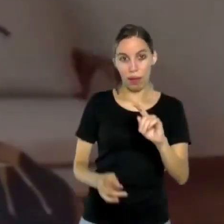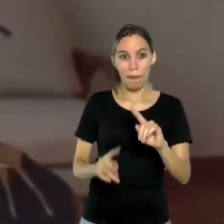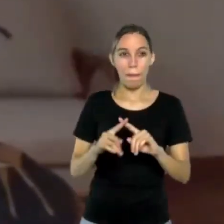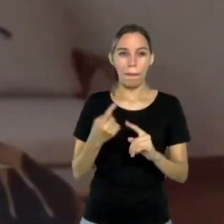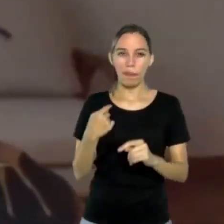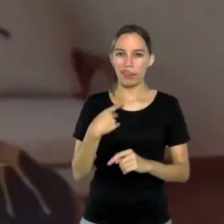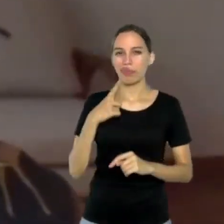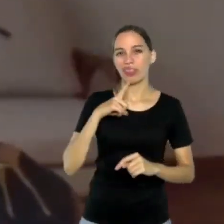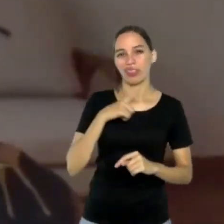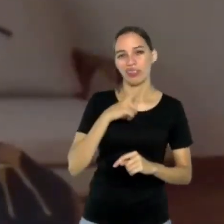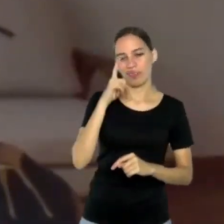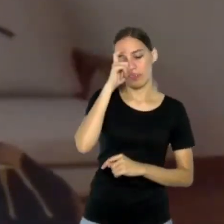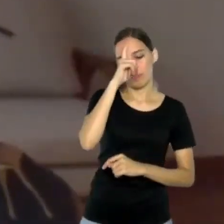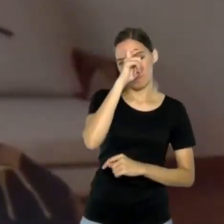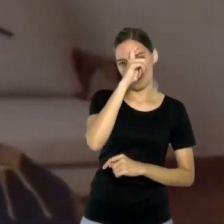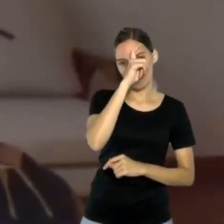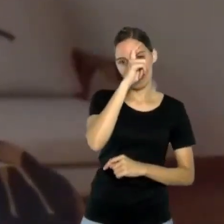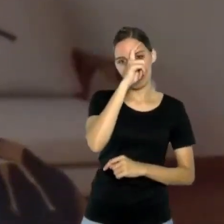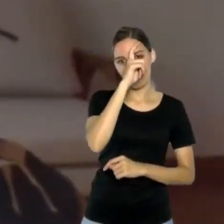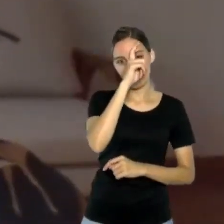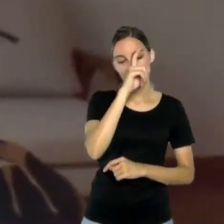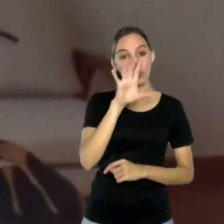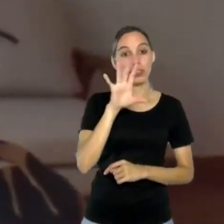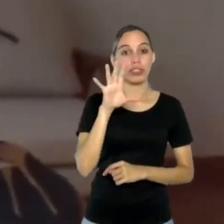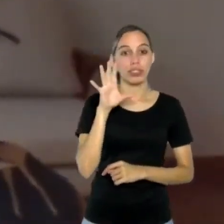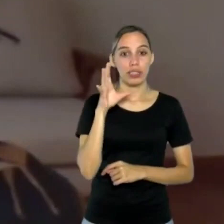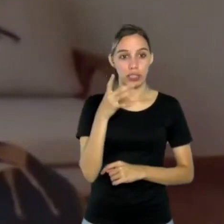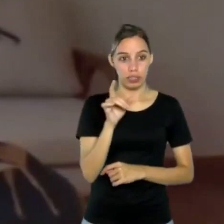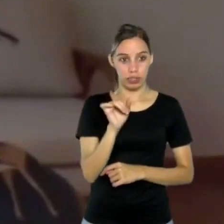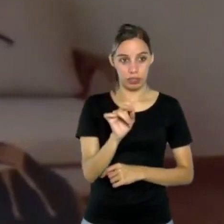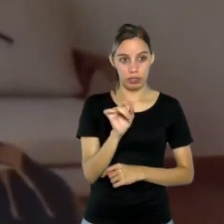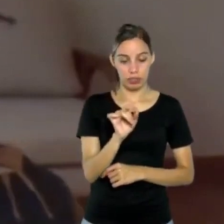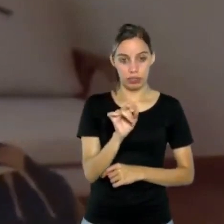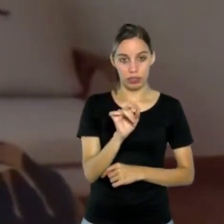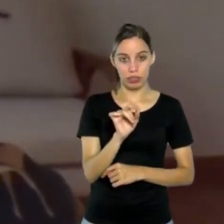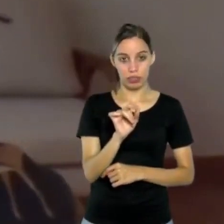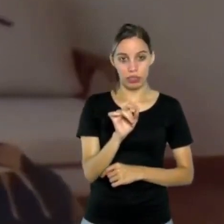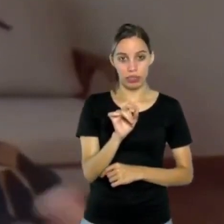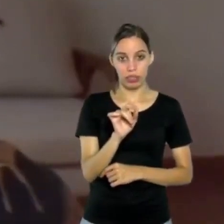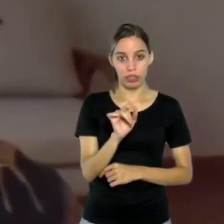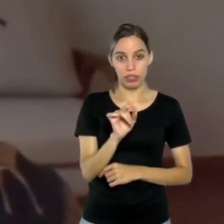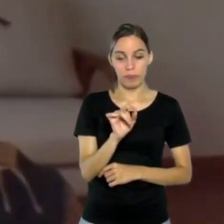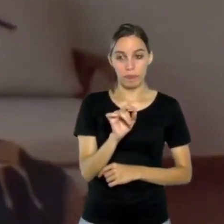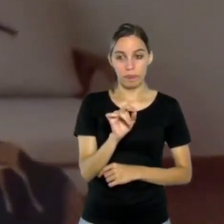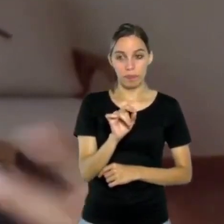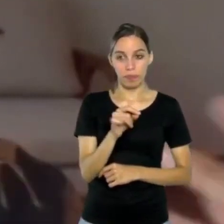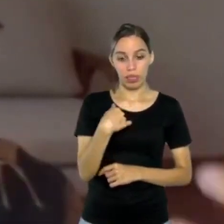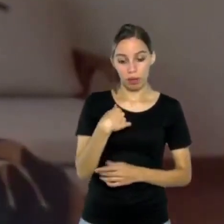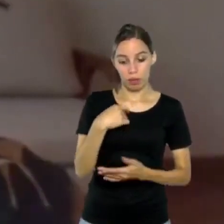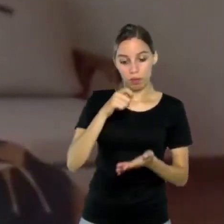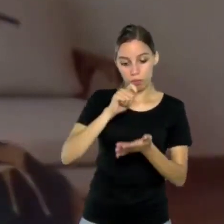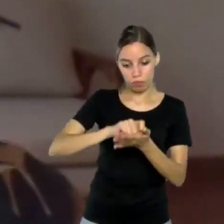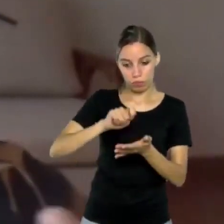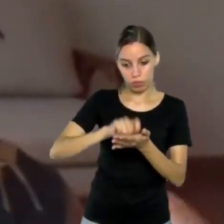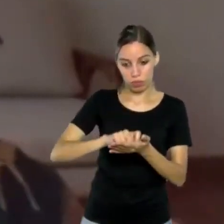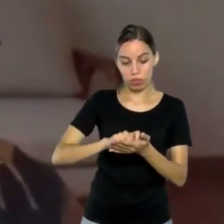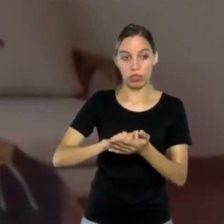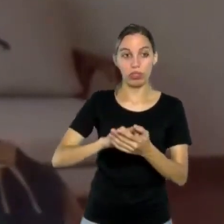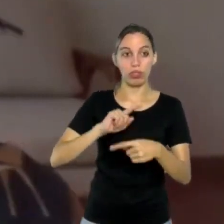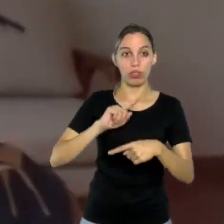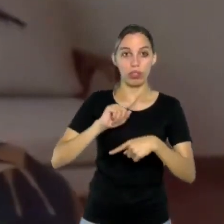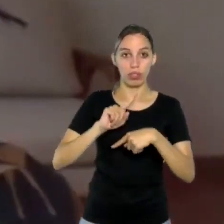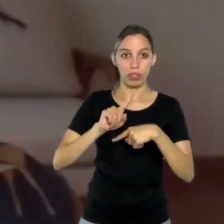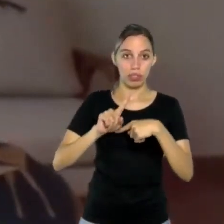assim. Eu acho que o que acontece mais é assim, eu escrevo e aquilo tem a ver com